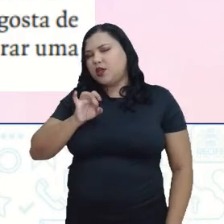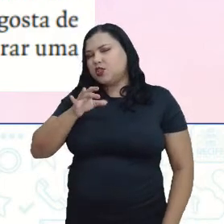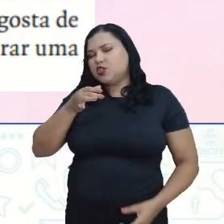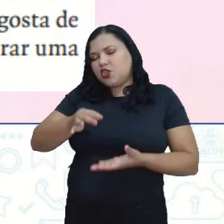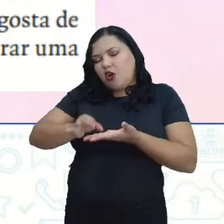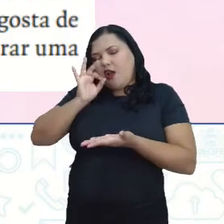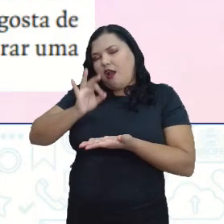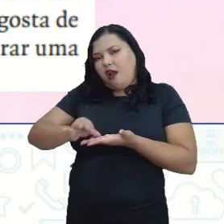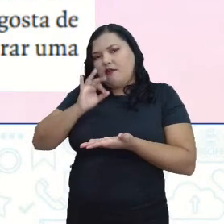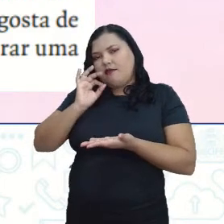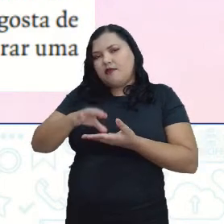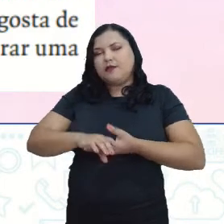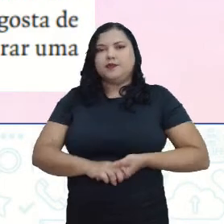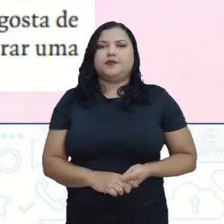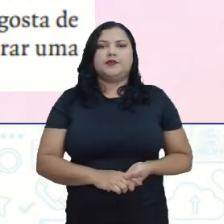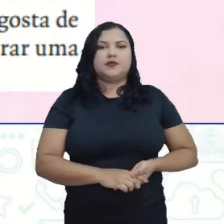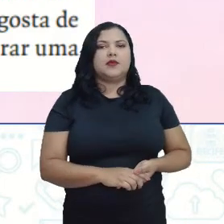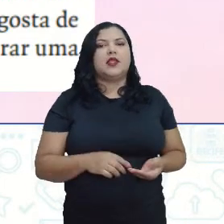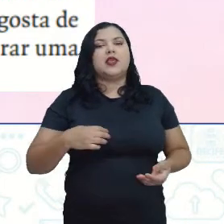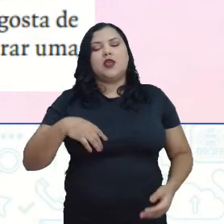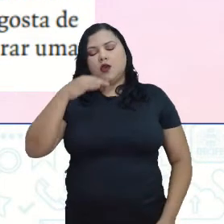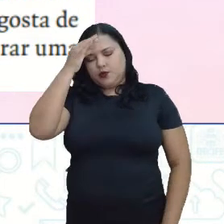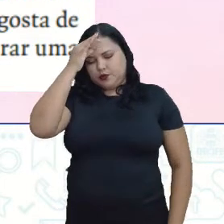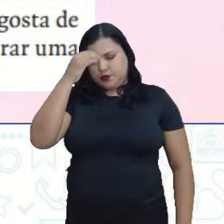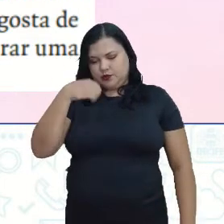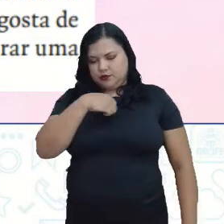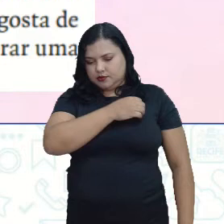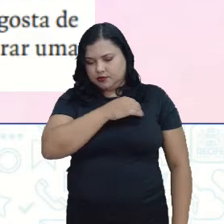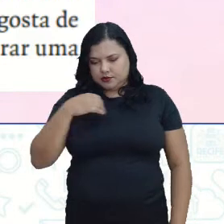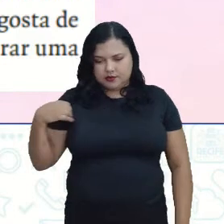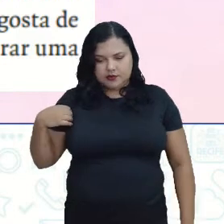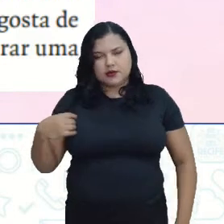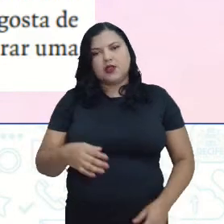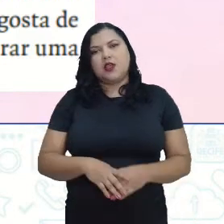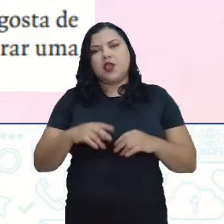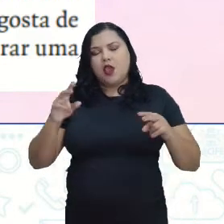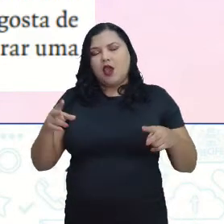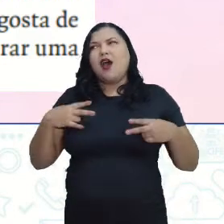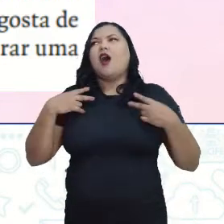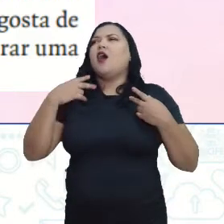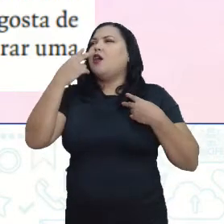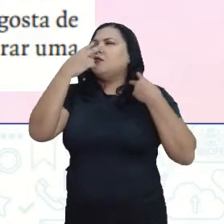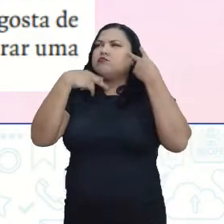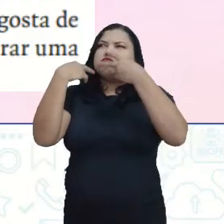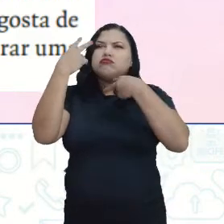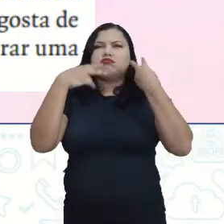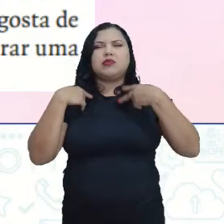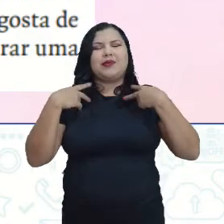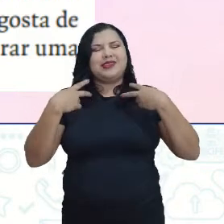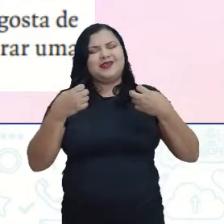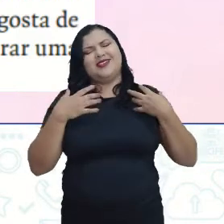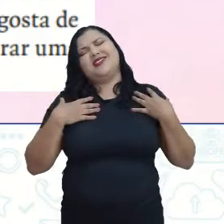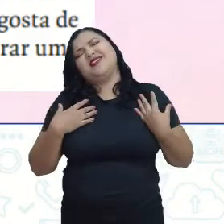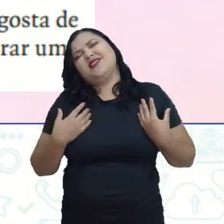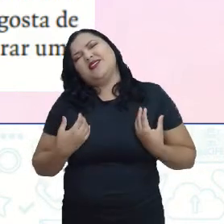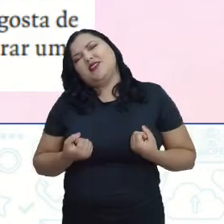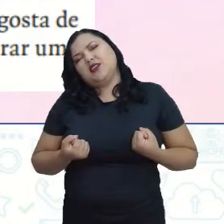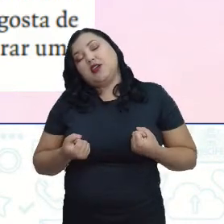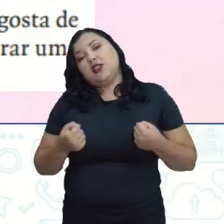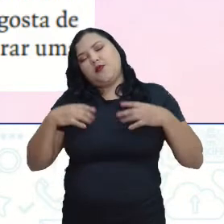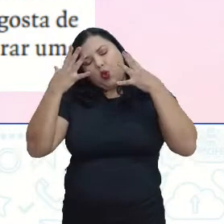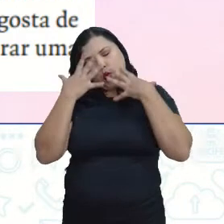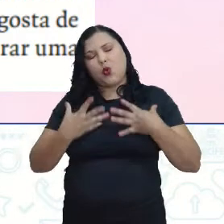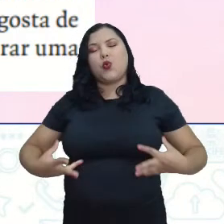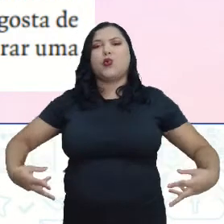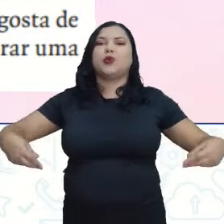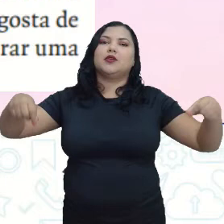benzer-me. Abri a boca 2 vezes, certifiquei-me que estava com mal olhado. A indisposição desapareceu,